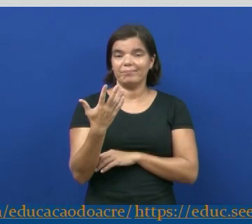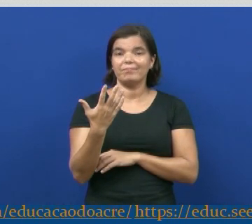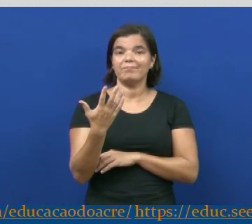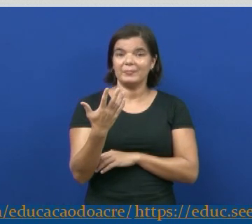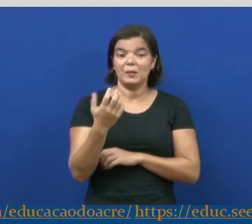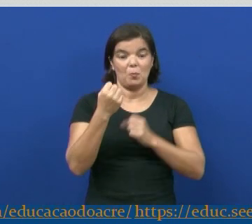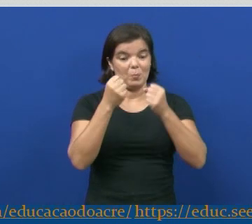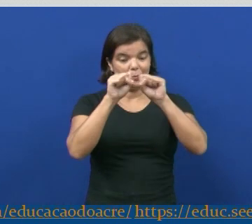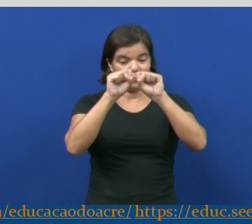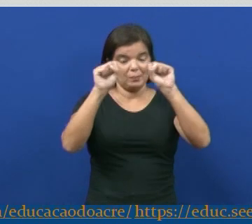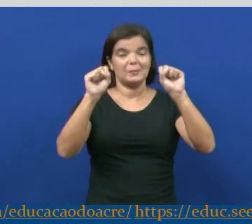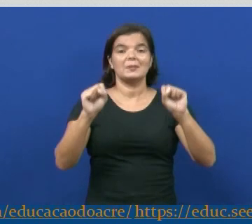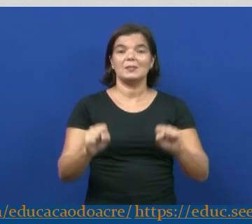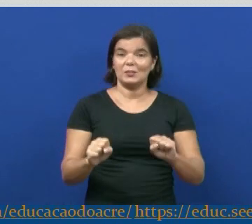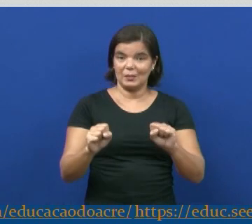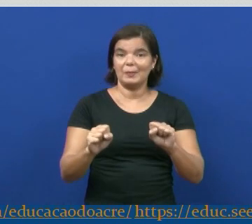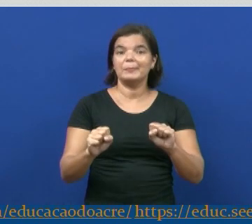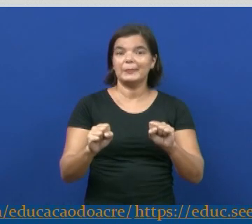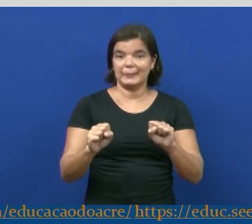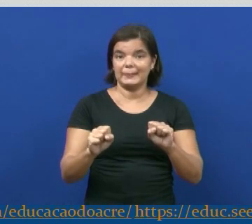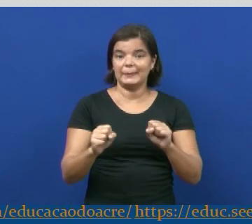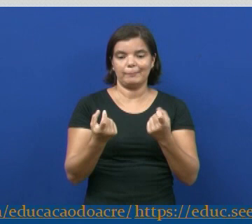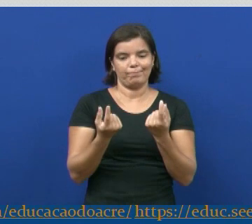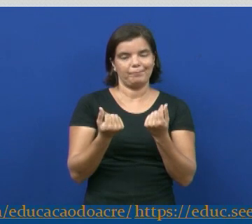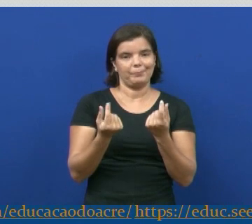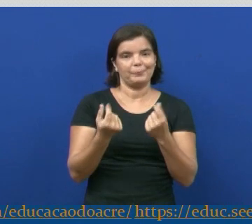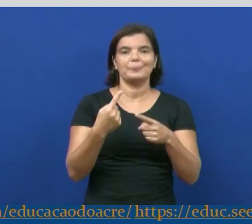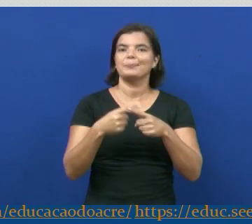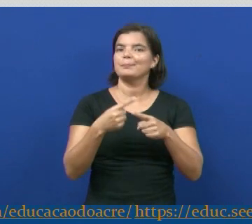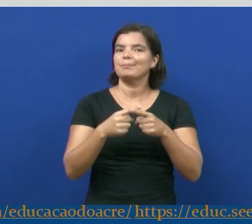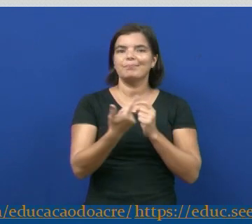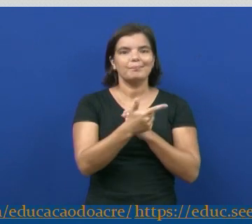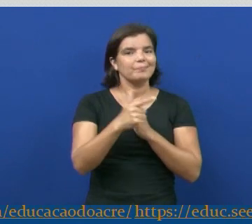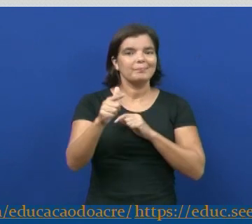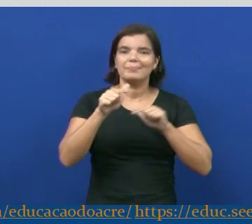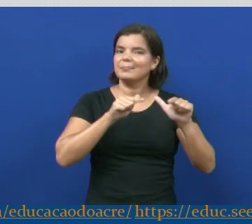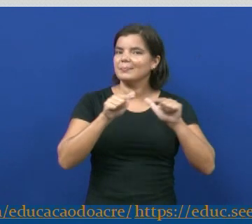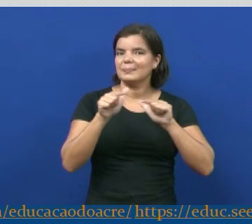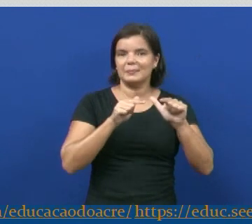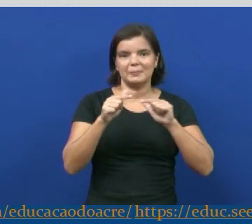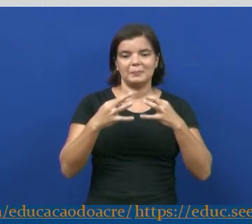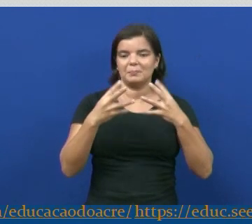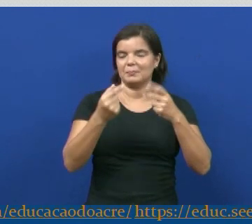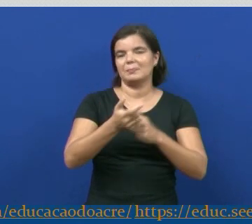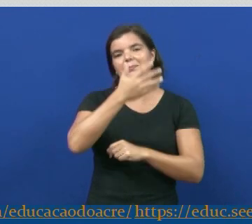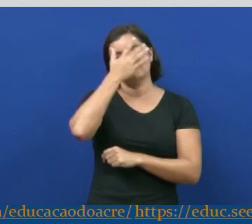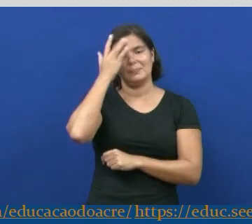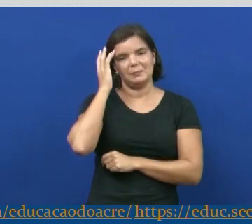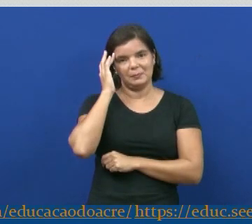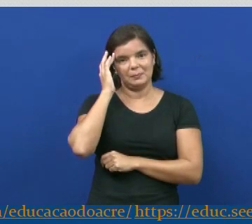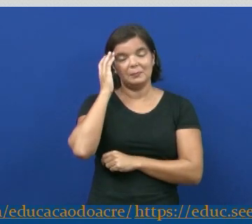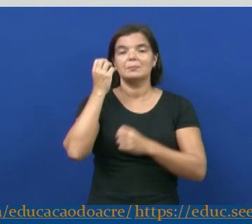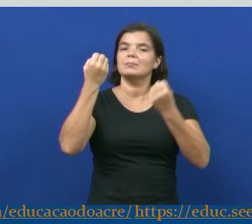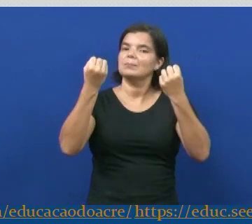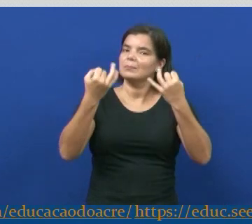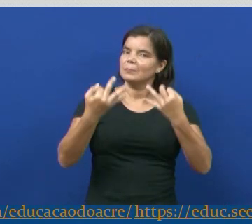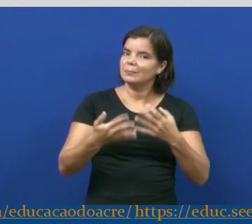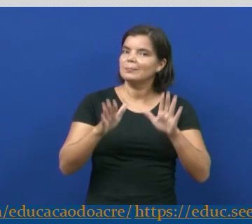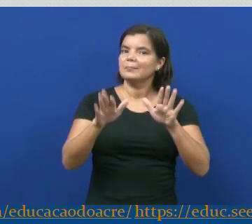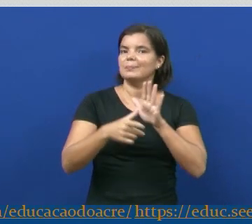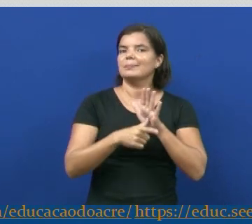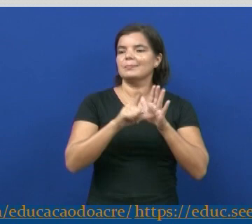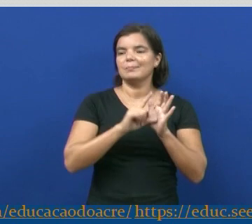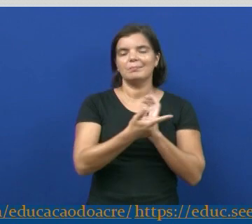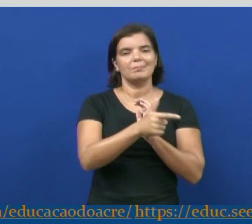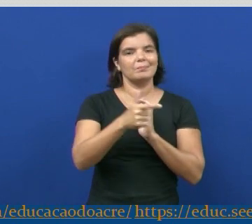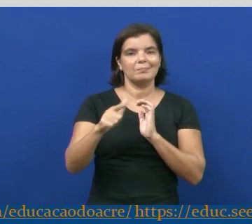pelo sistema, pessoal, sistema capitalista, porque não vai ter trabalho para todo mundo, né? E como eu falei